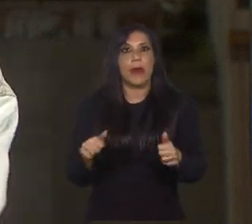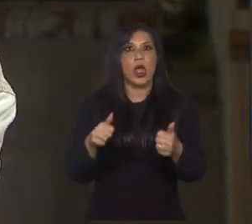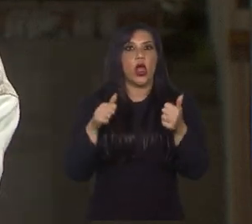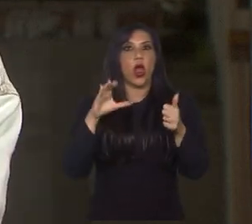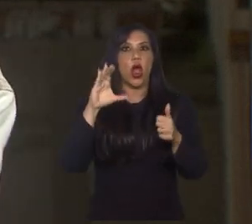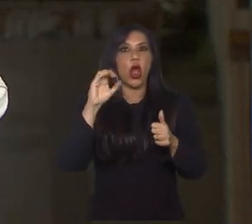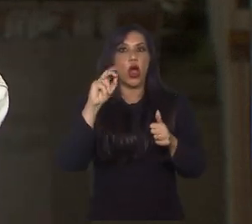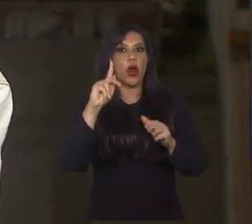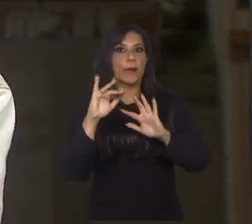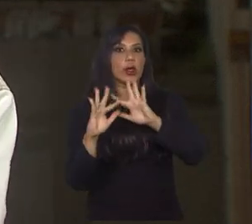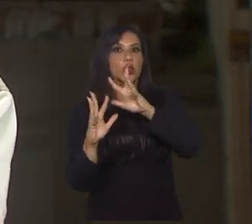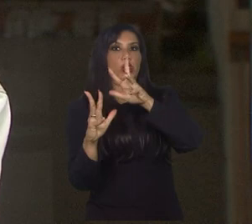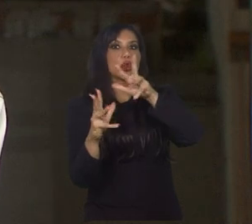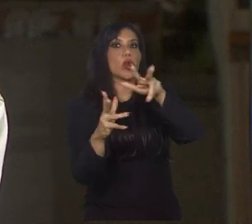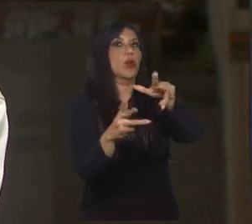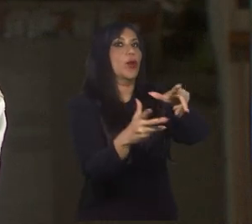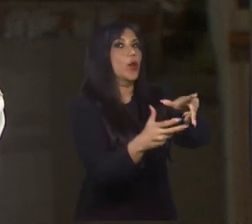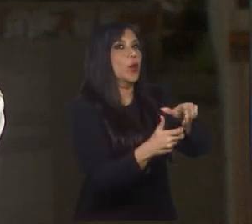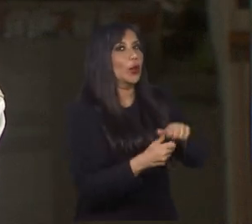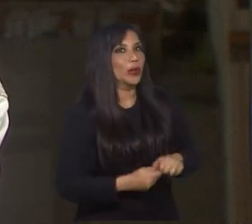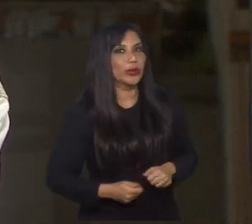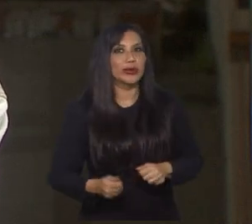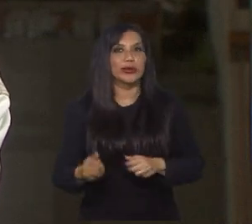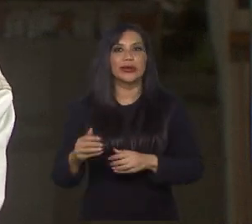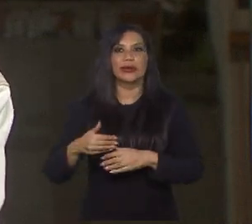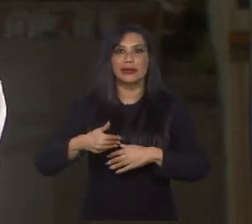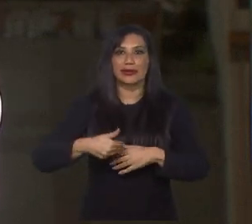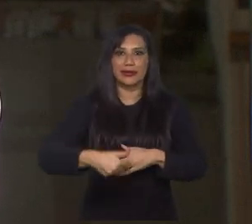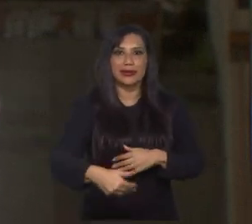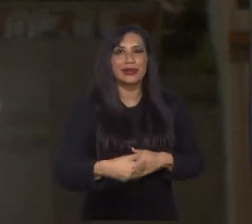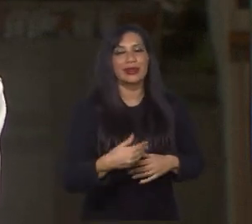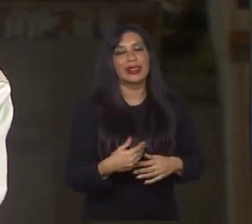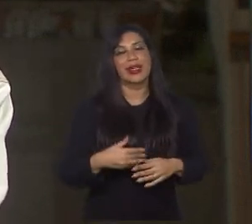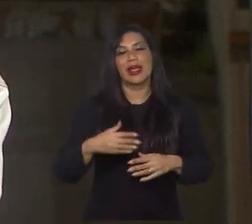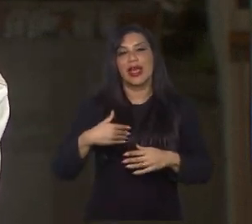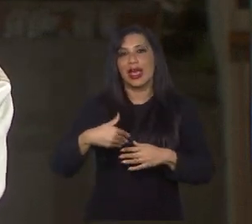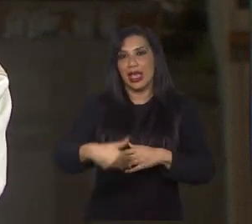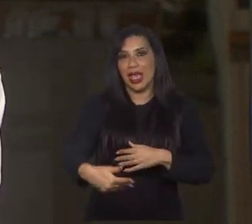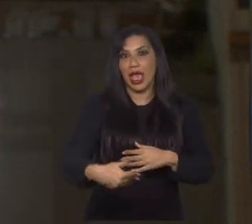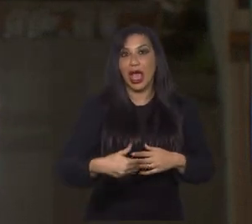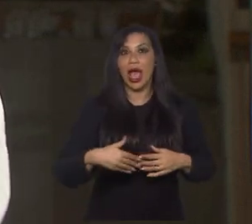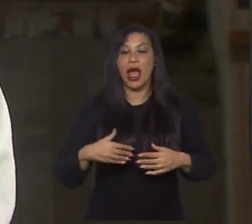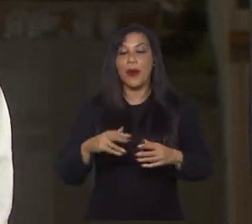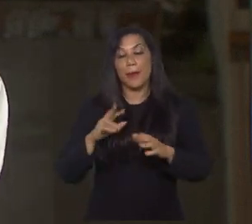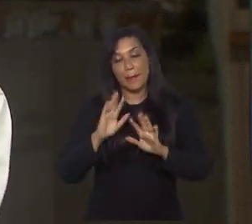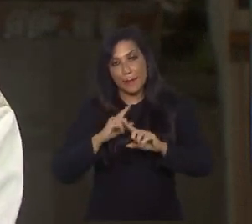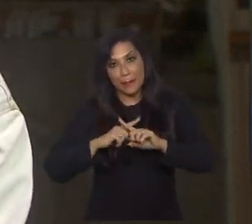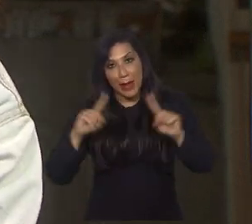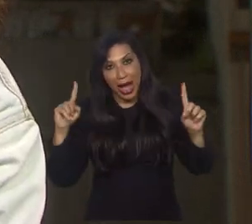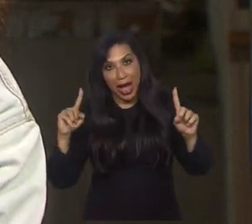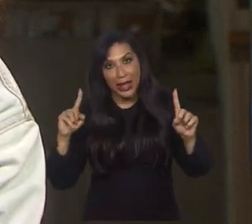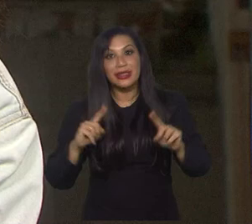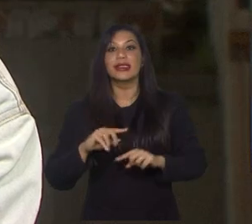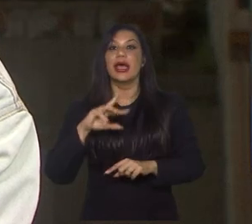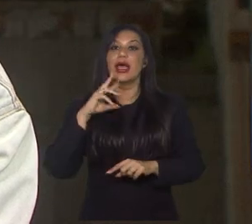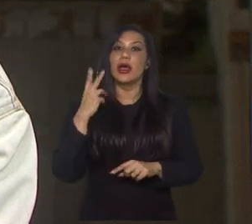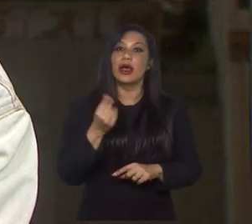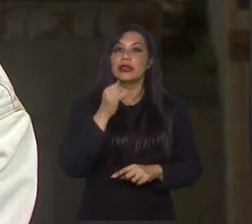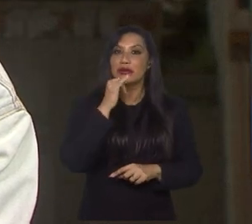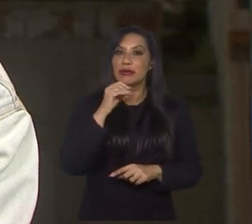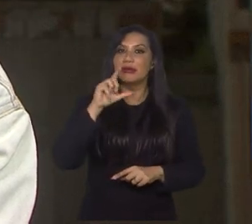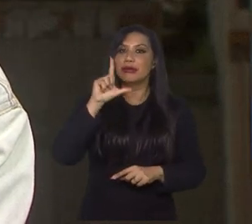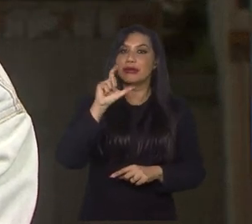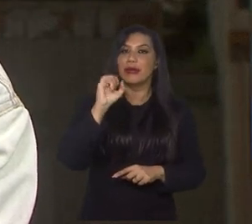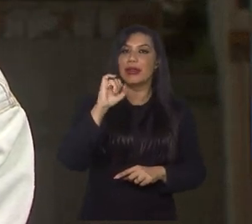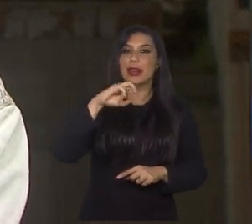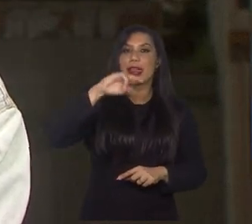Mundo, né, do universo ali, dentro das próximas 4 que provavelmente terá pela frente. Mas eu vejo a Linda